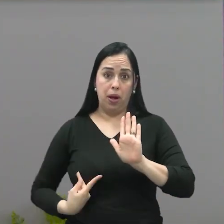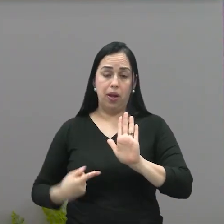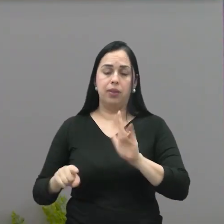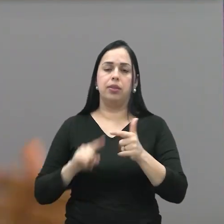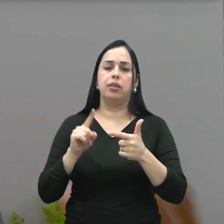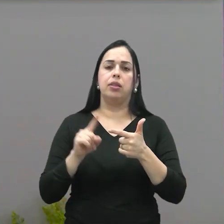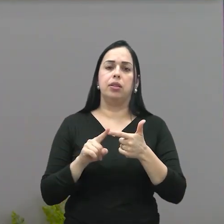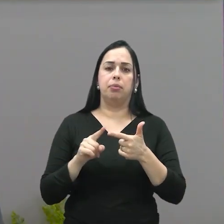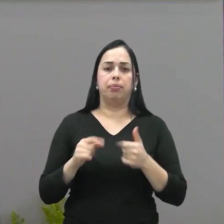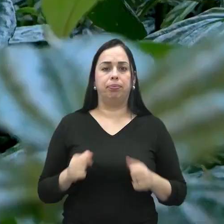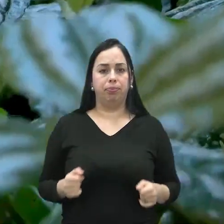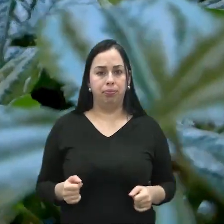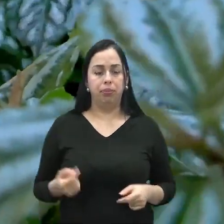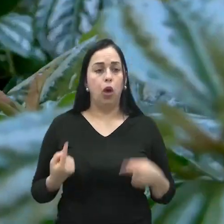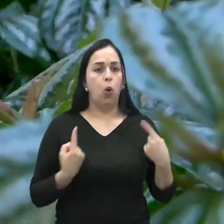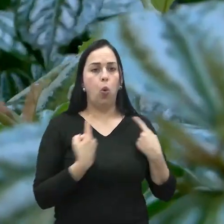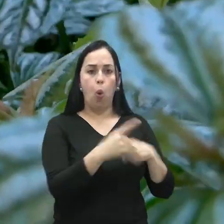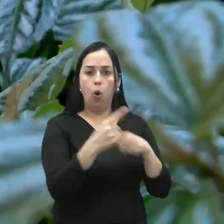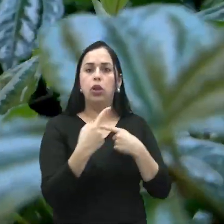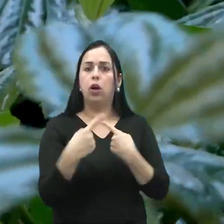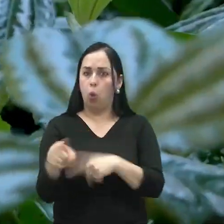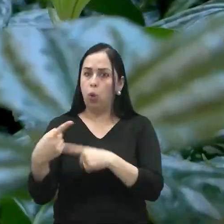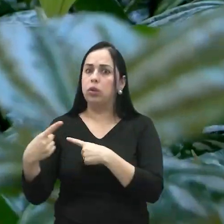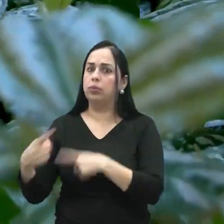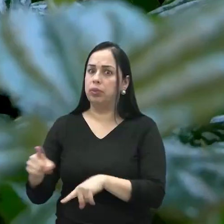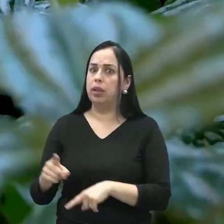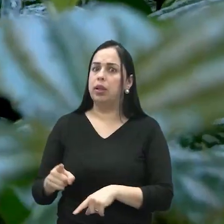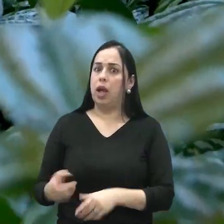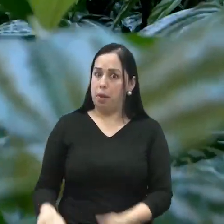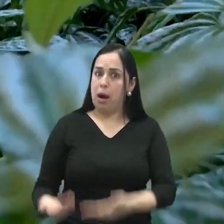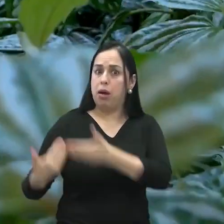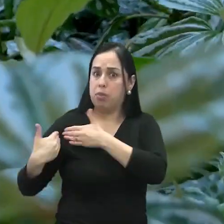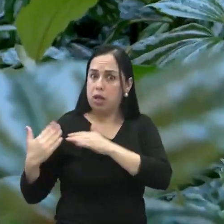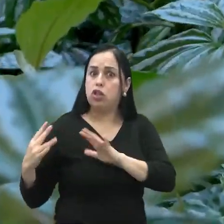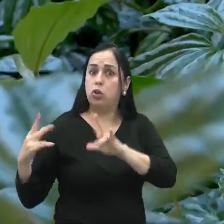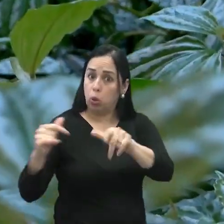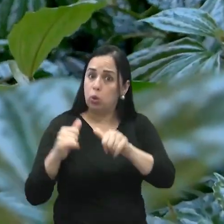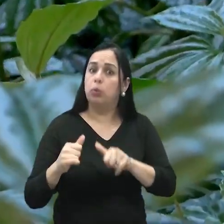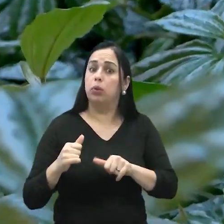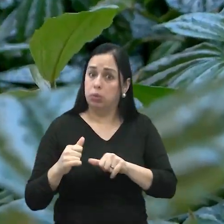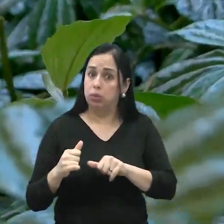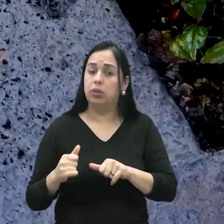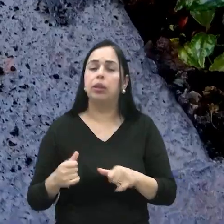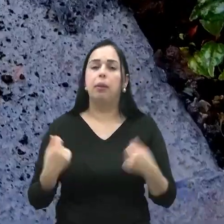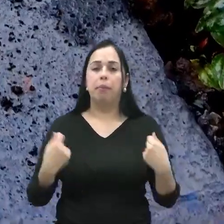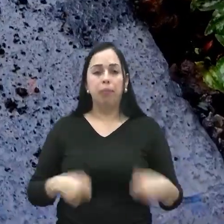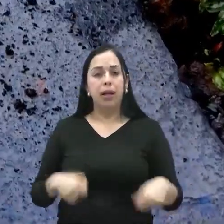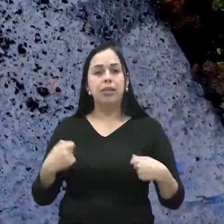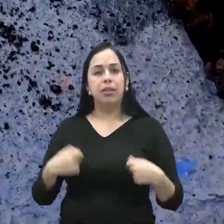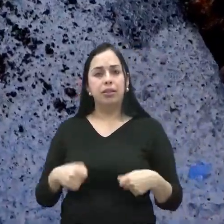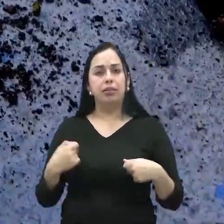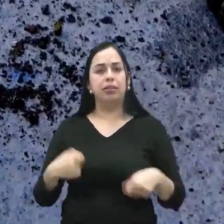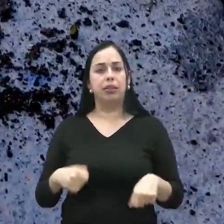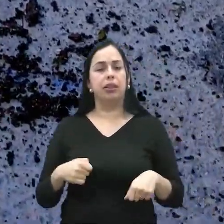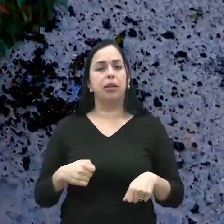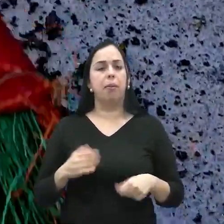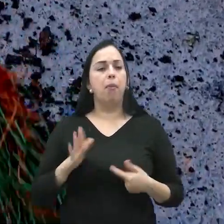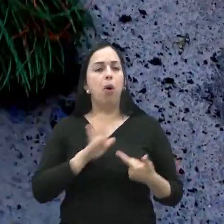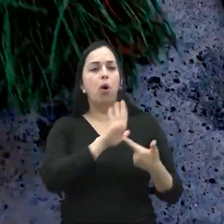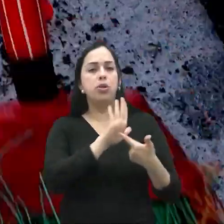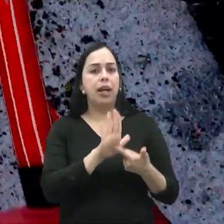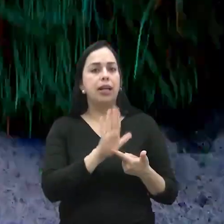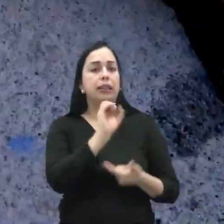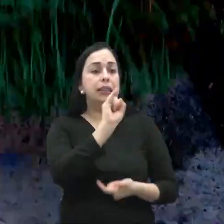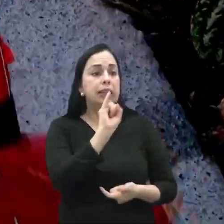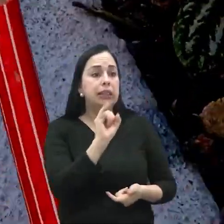humanos, sociais. O combate ao trabalho escravo é um dever de toda a sociedade. É preciso trazer luz